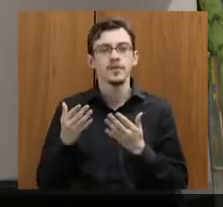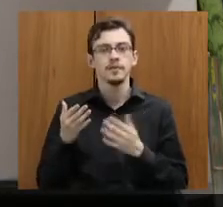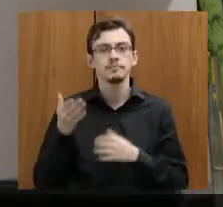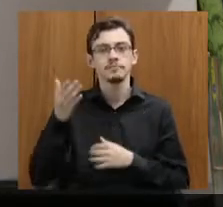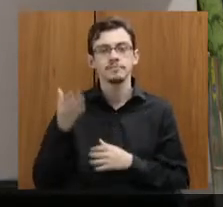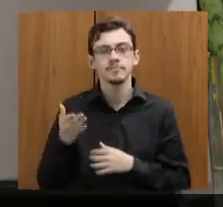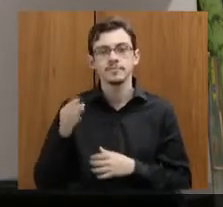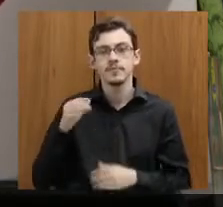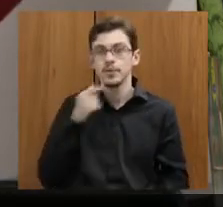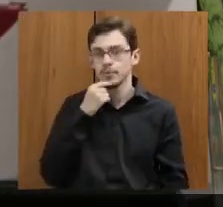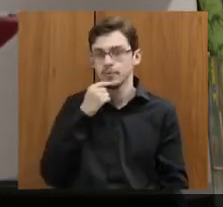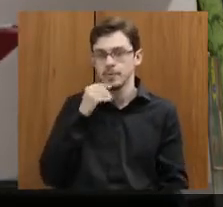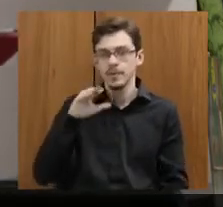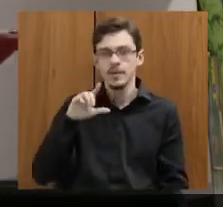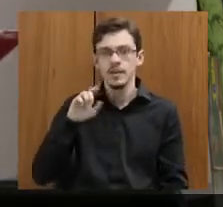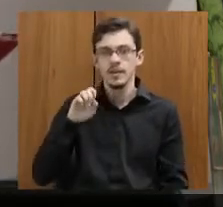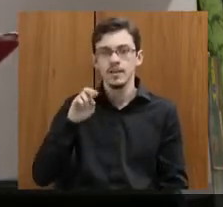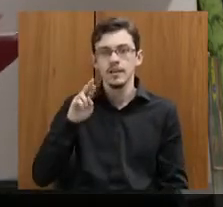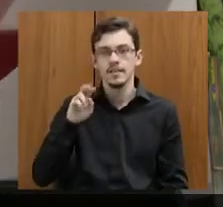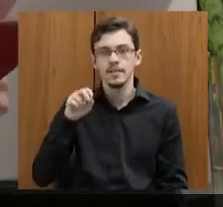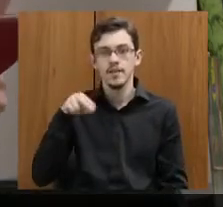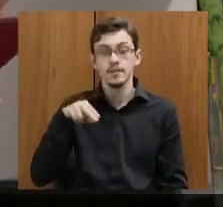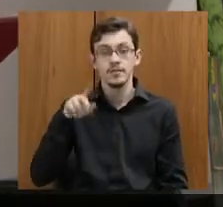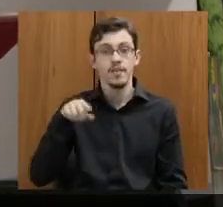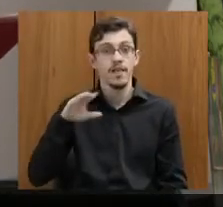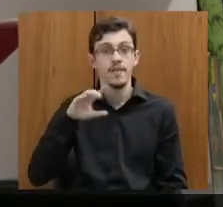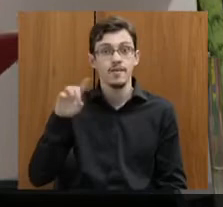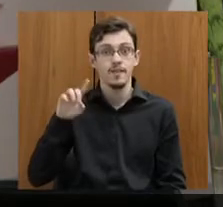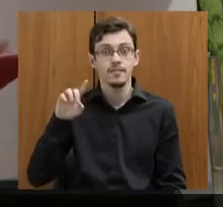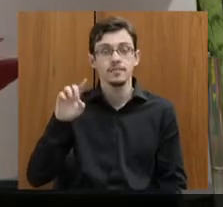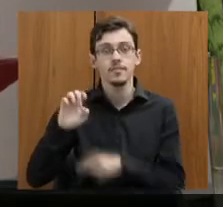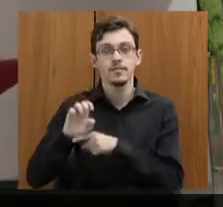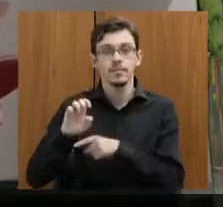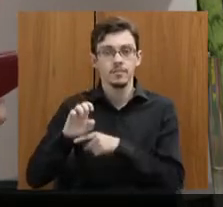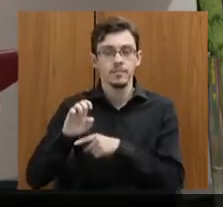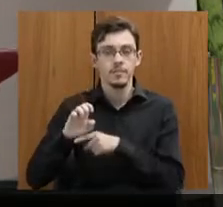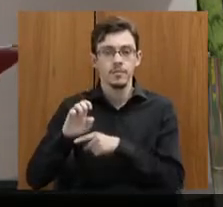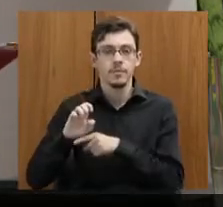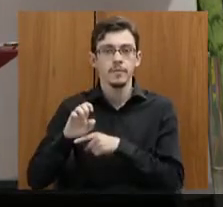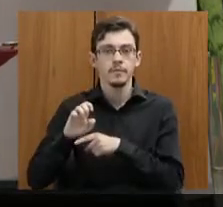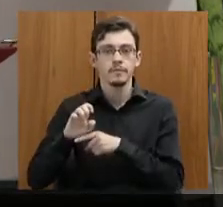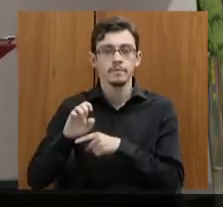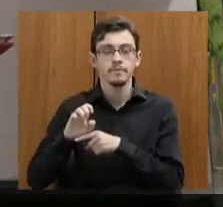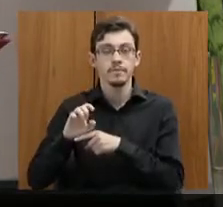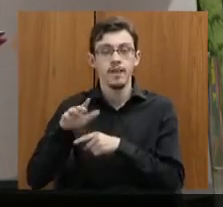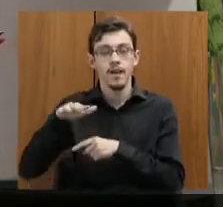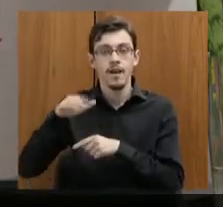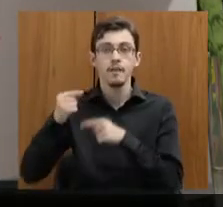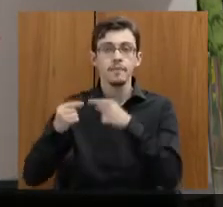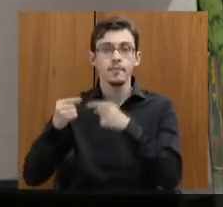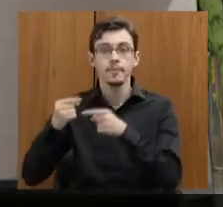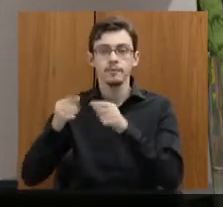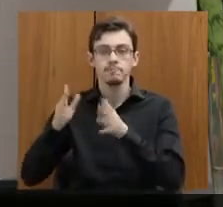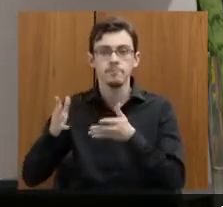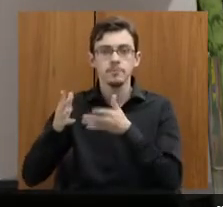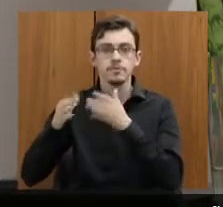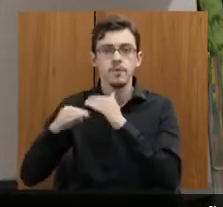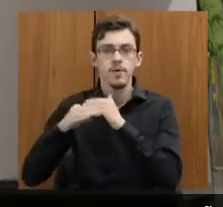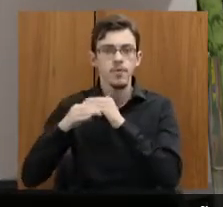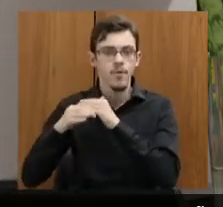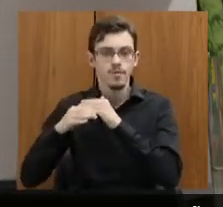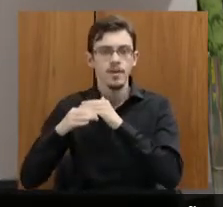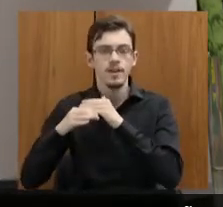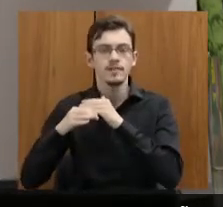Kleber Alves Machado coordenador Estadual de políticas de promoção da Igualdade